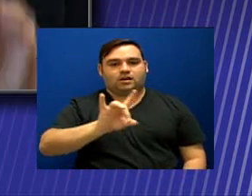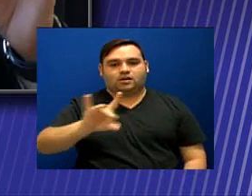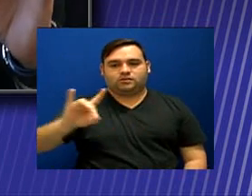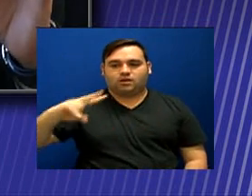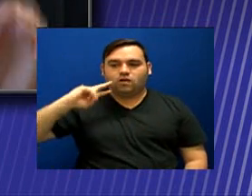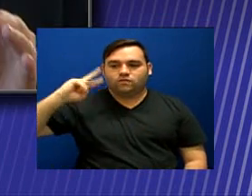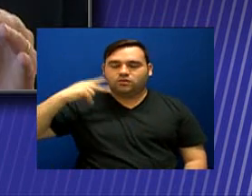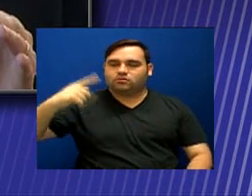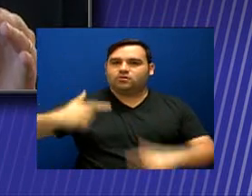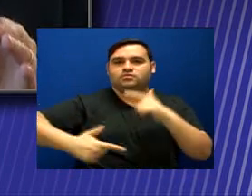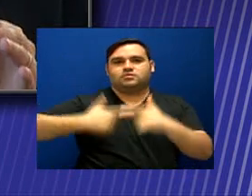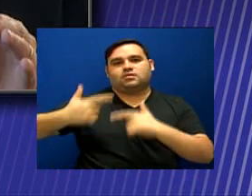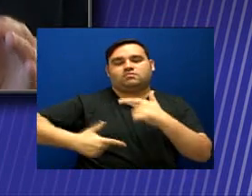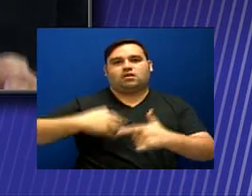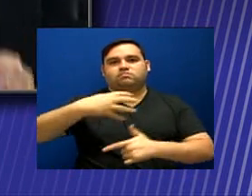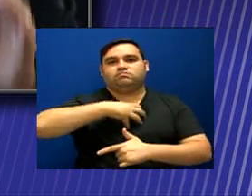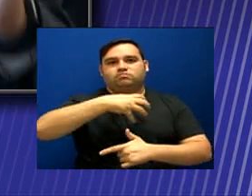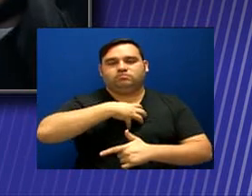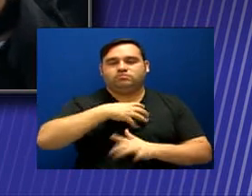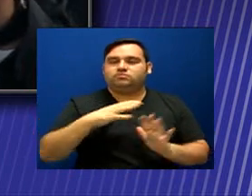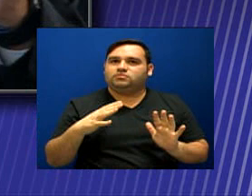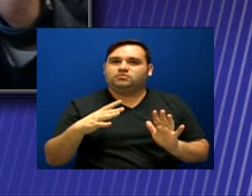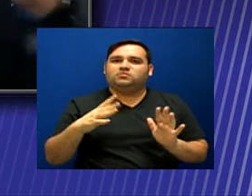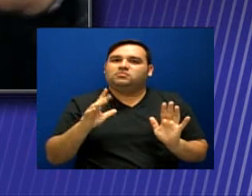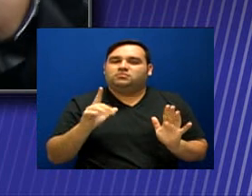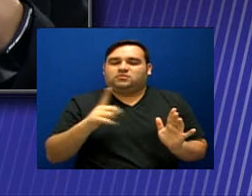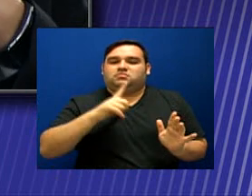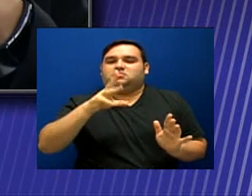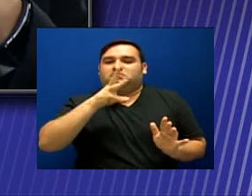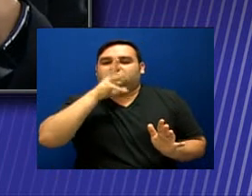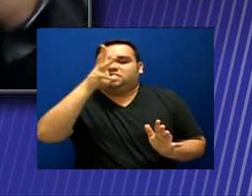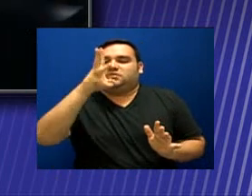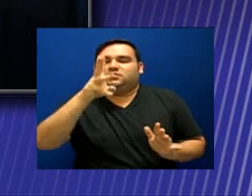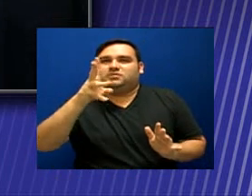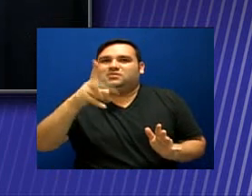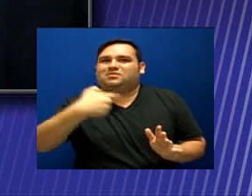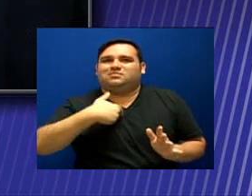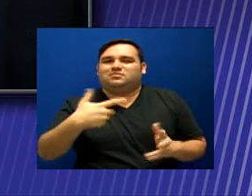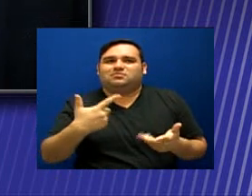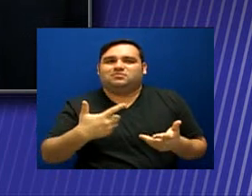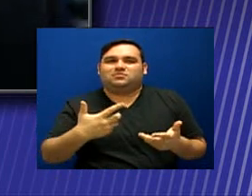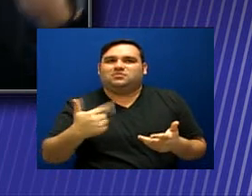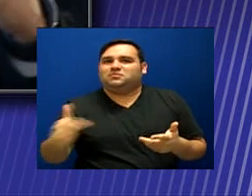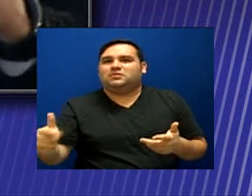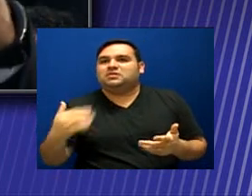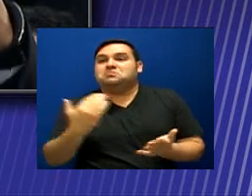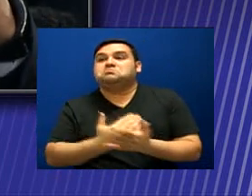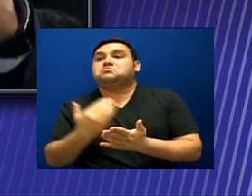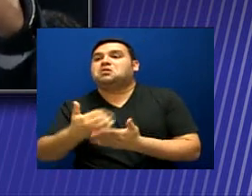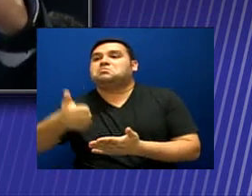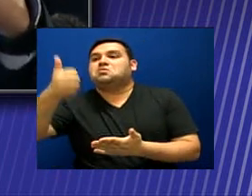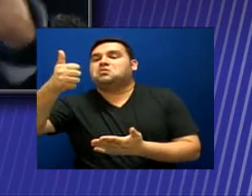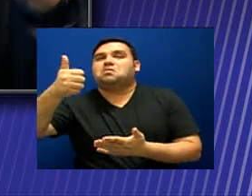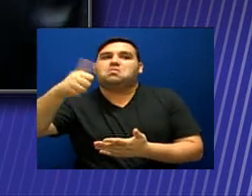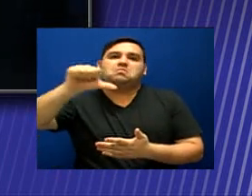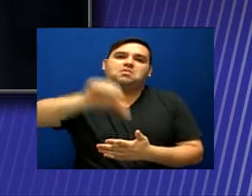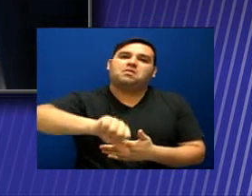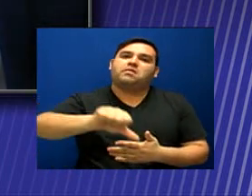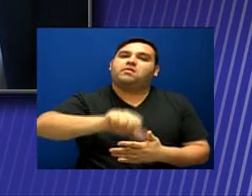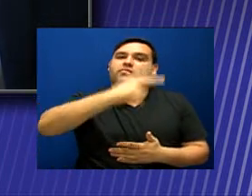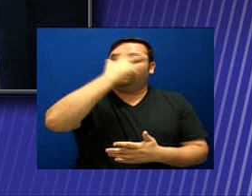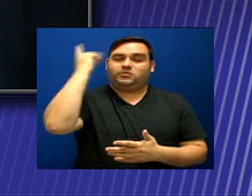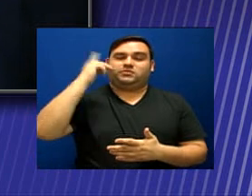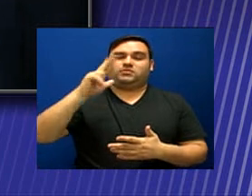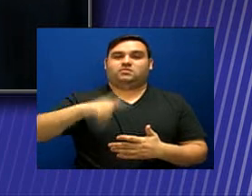parlamentar tem sua forma de trabalhar. Não tem, ao meu ver, mais mérito ou menos mérito quem